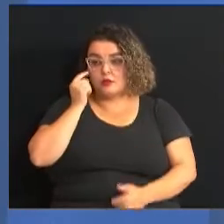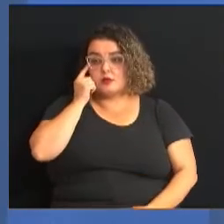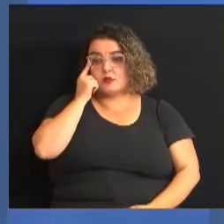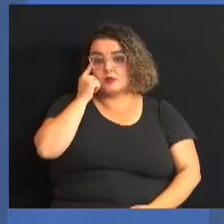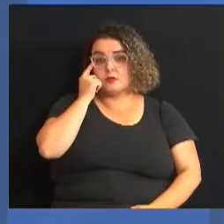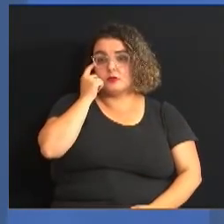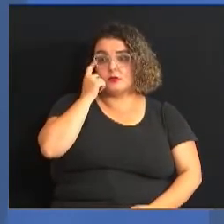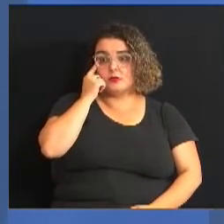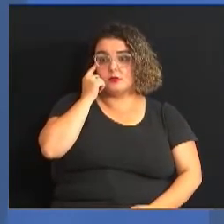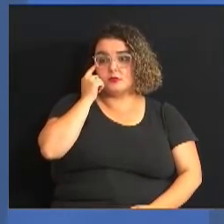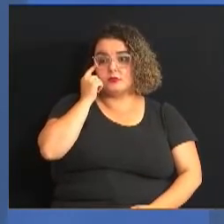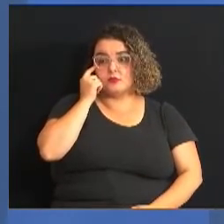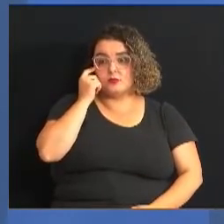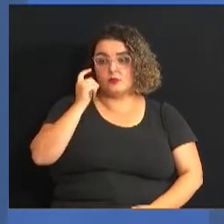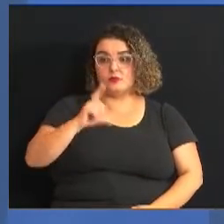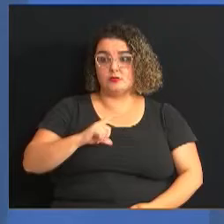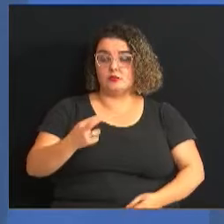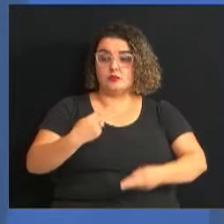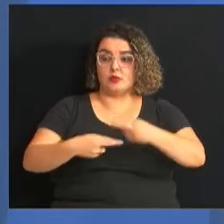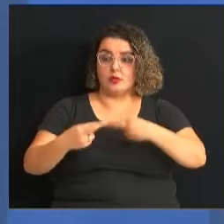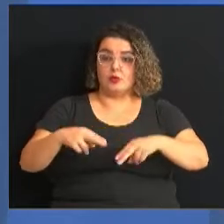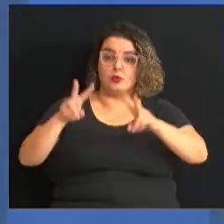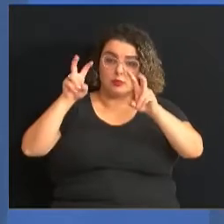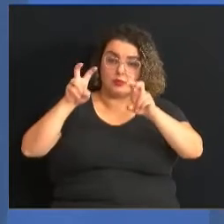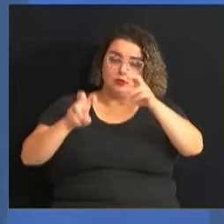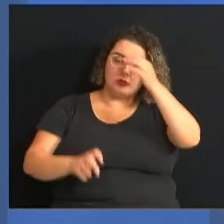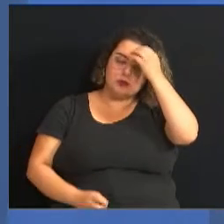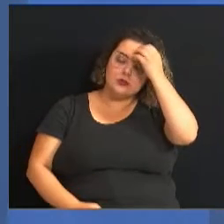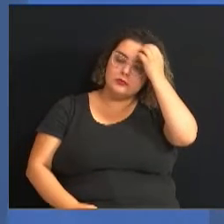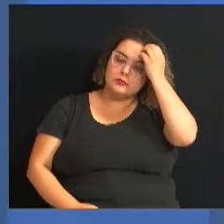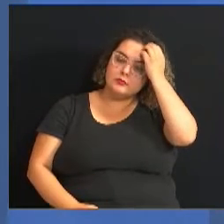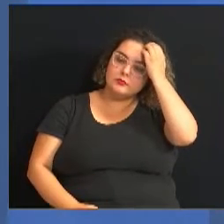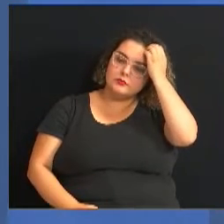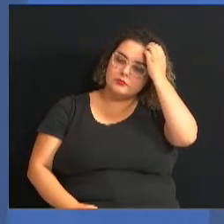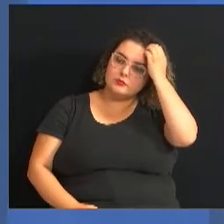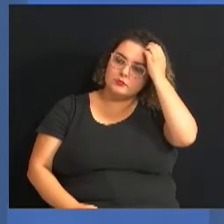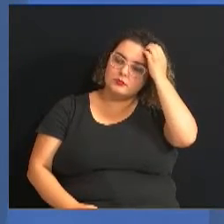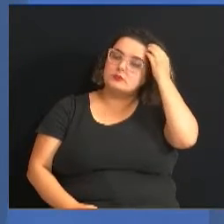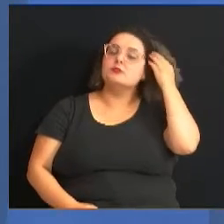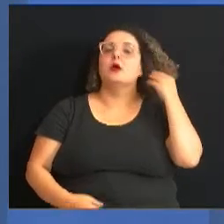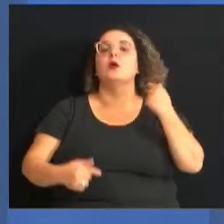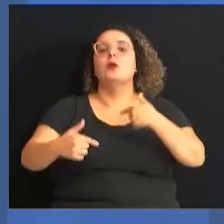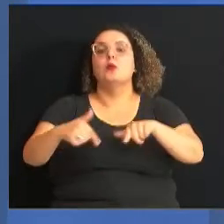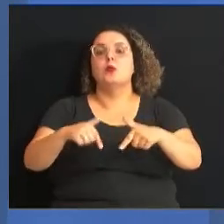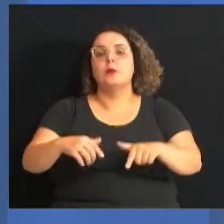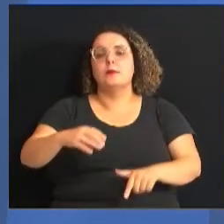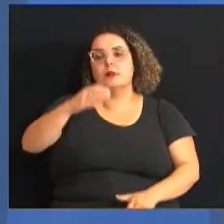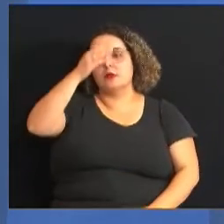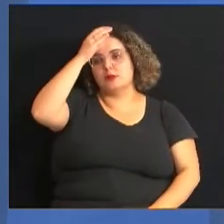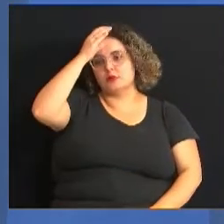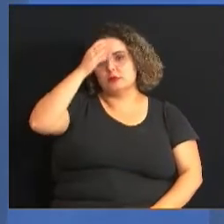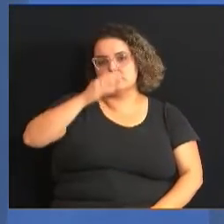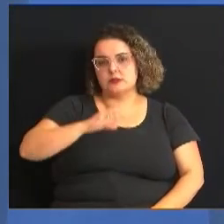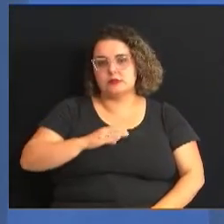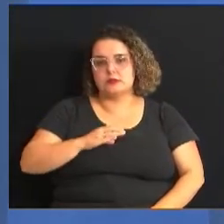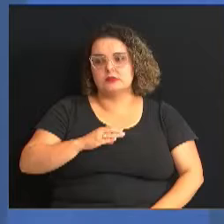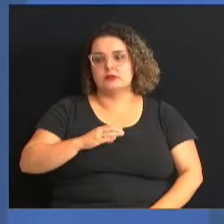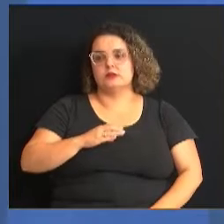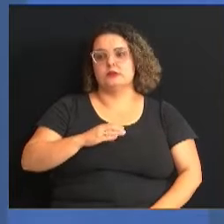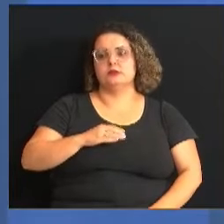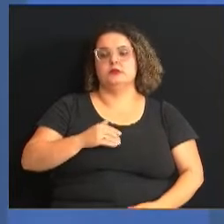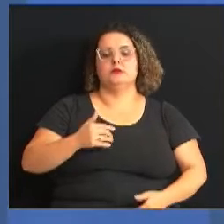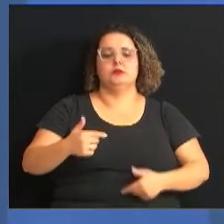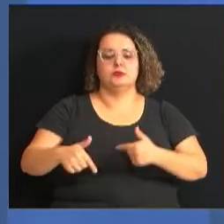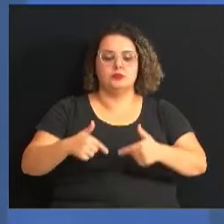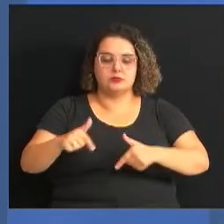têm relação com o assunto. Olha, a gente tem aqui o emprego cidadão para pessoas recuperadas em programas de tratamento de